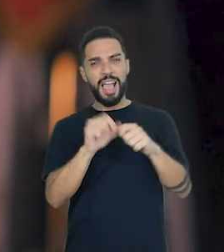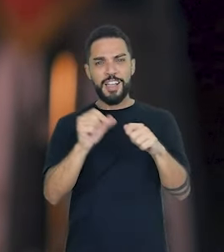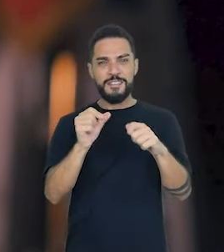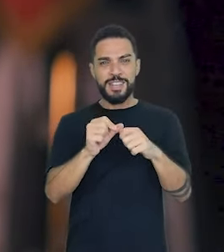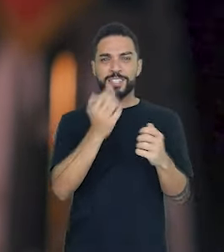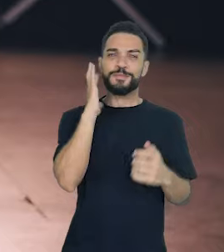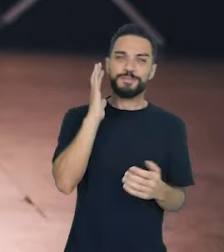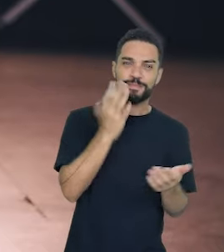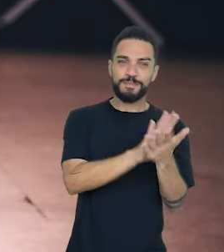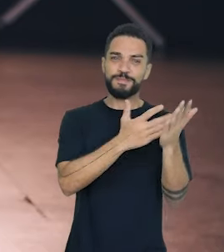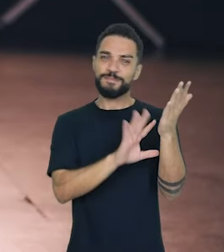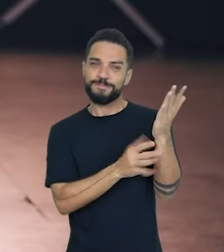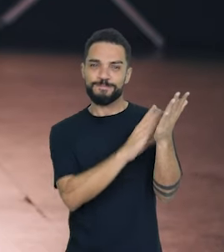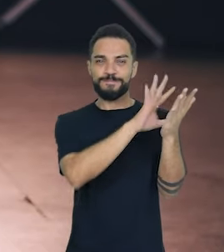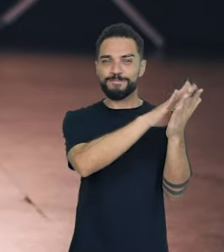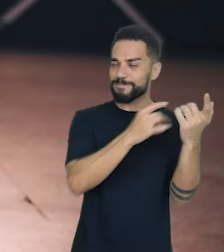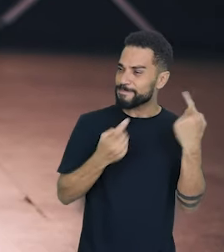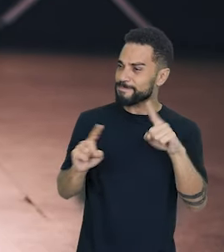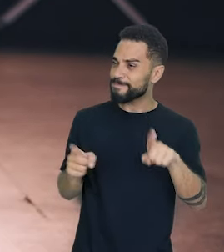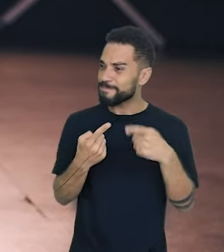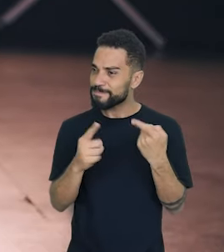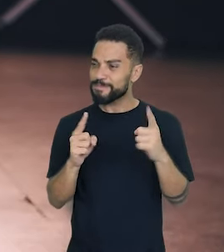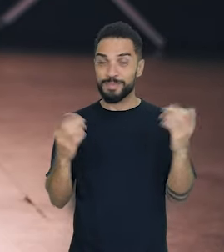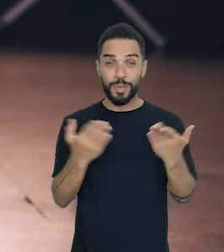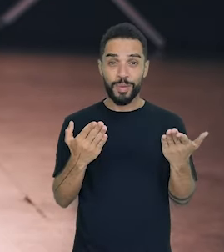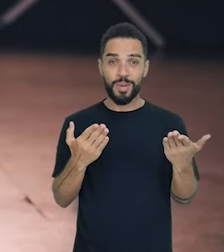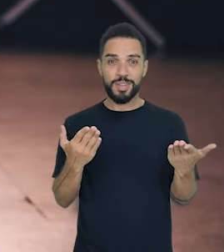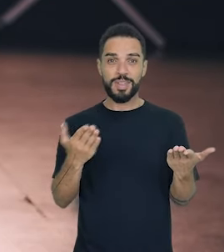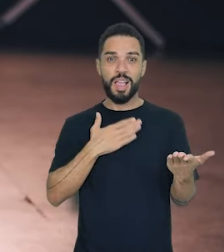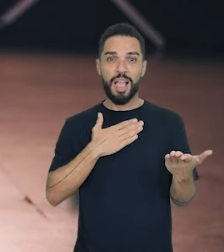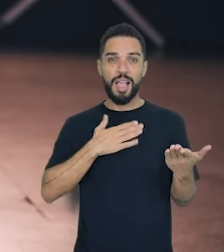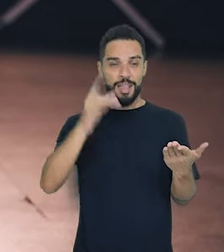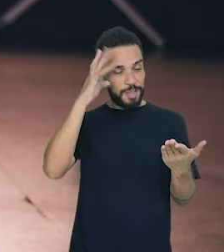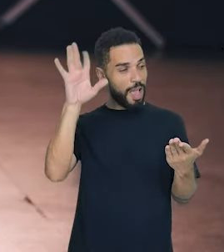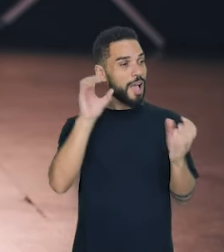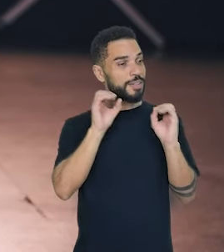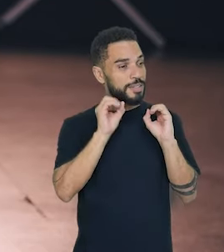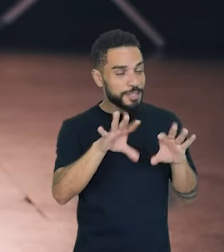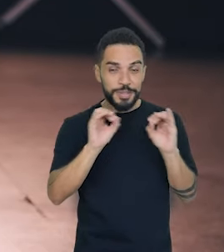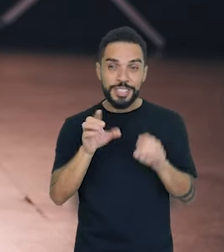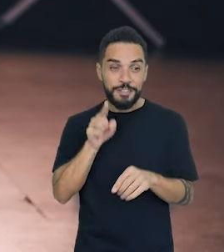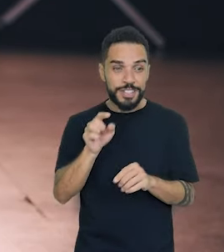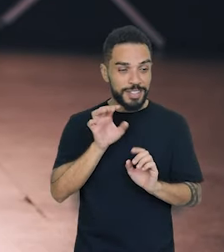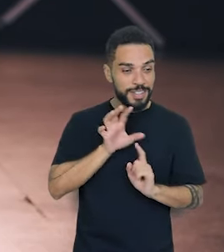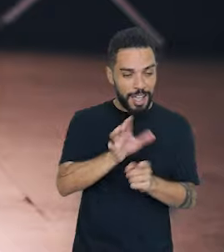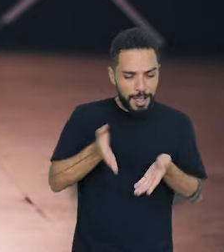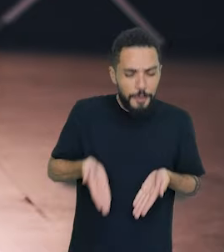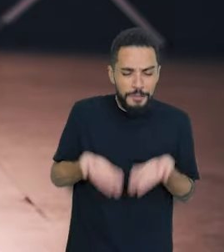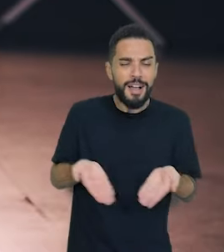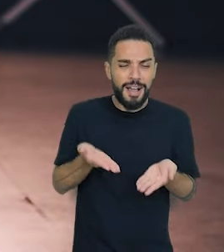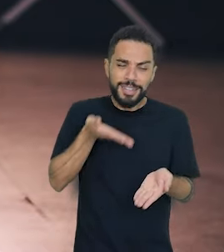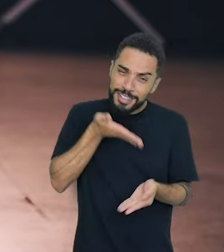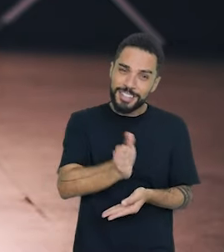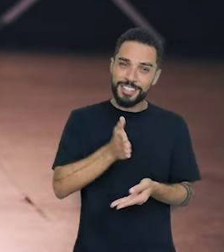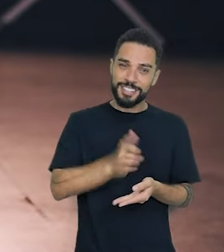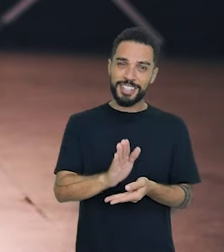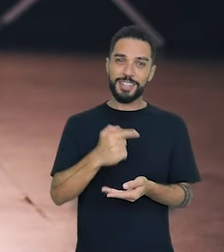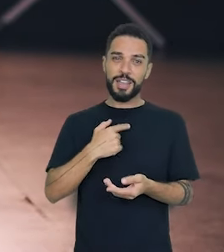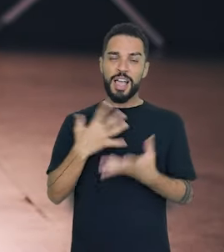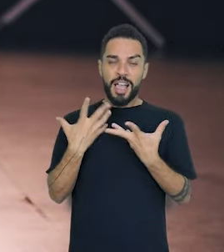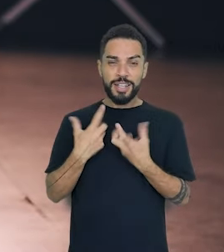né? A última parte que eu estou fazendo pelo samba é dar esse empurrãozinho a vocês. Porque o que eu tinha que ganhar, já